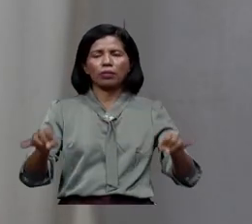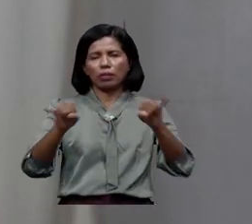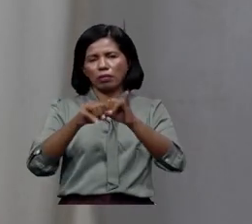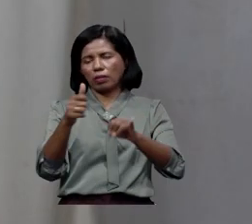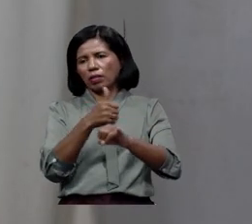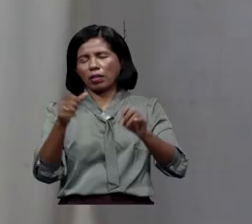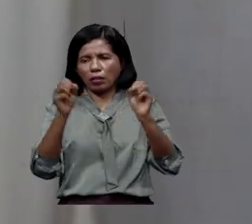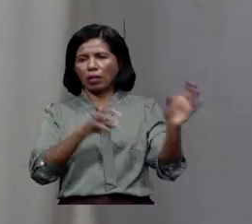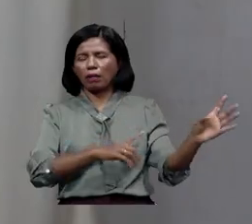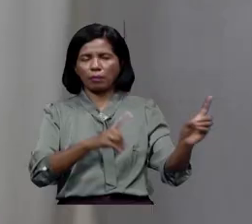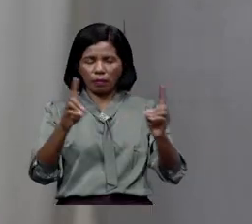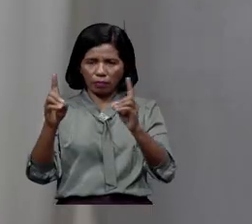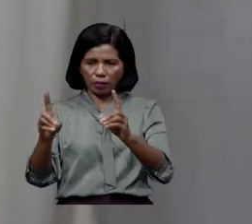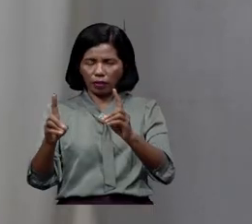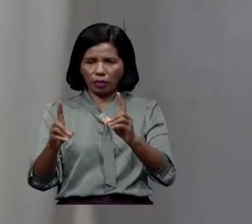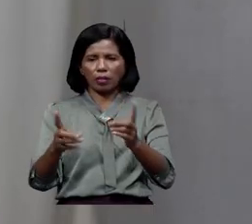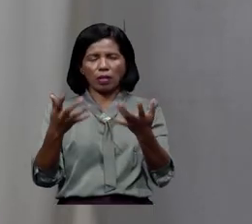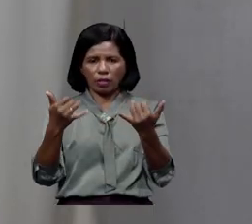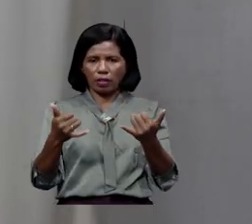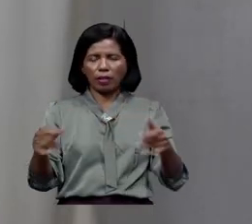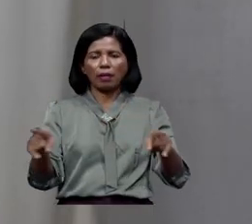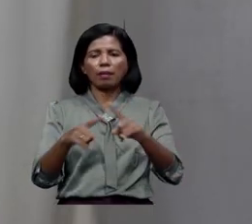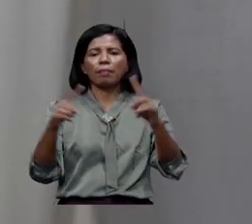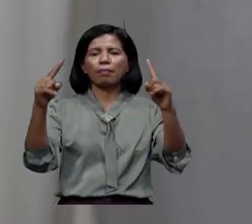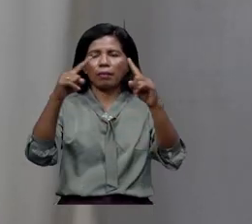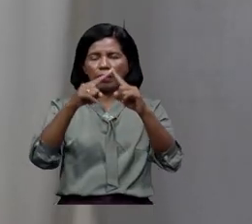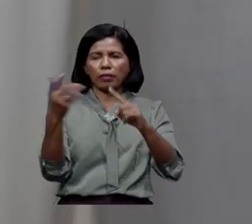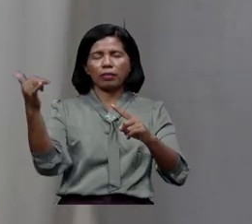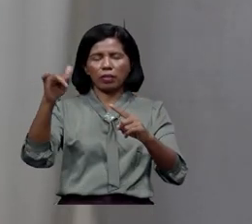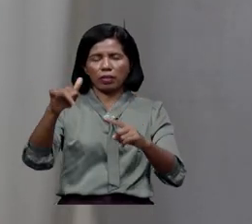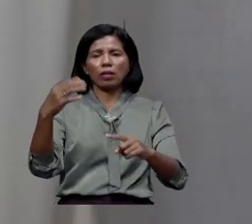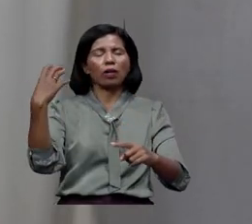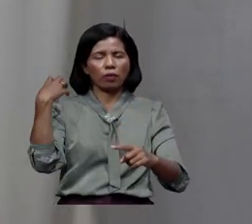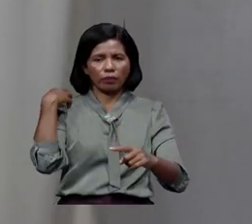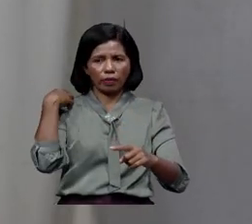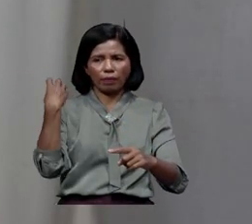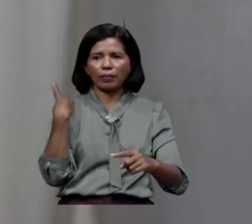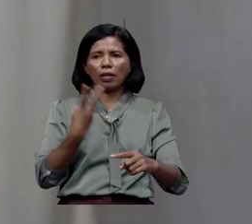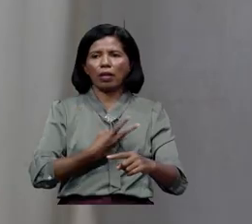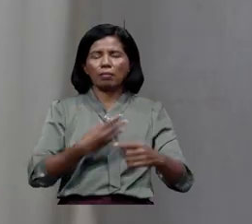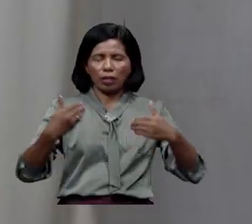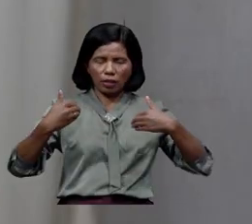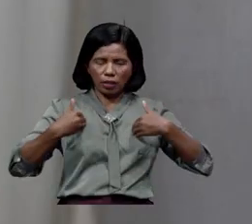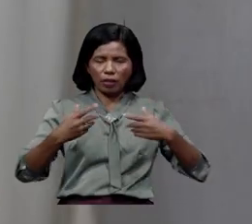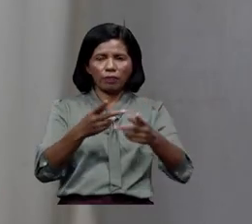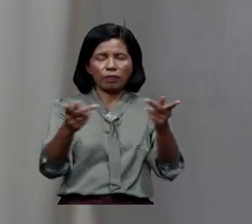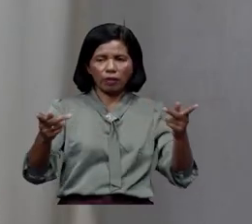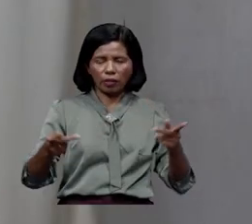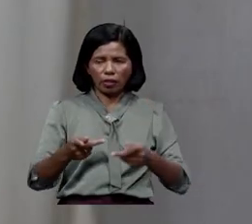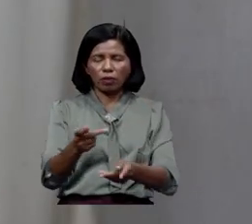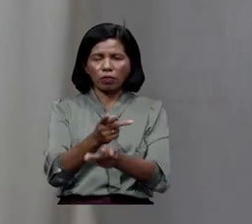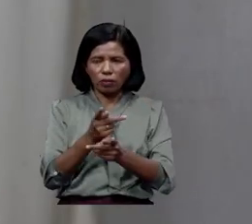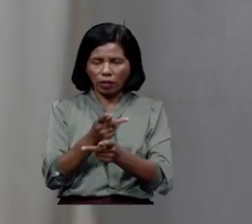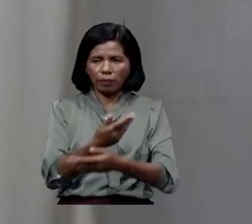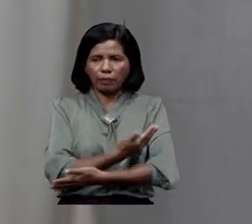atubele implementamos meu sirane sane vai ha sirne edifício asa ami alola ami mosia chelke fatine be maka fornece